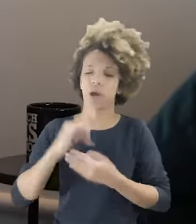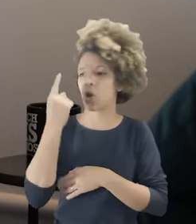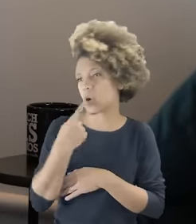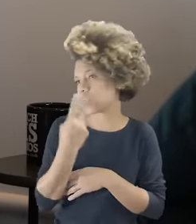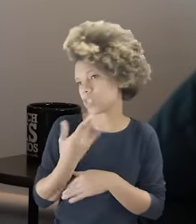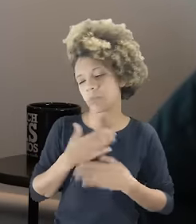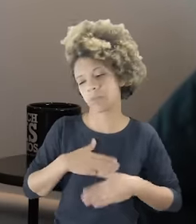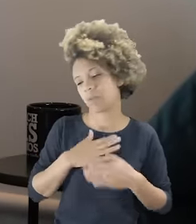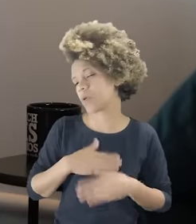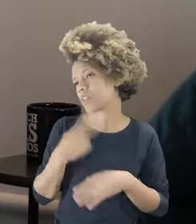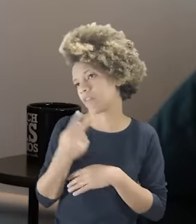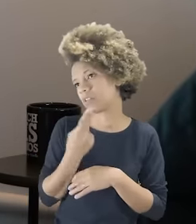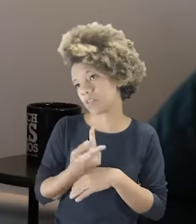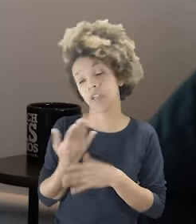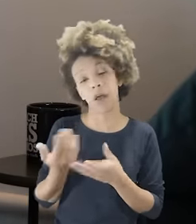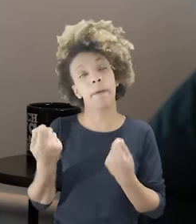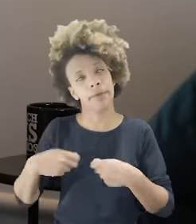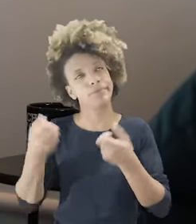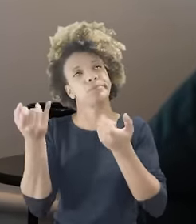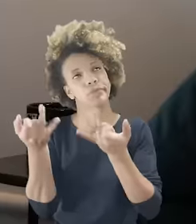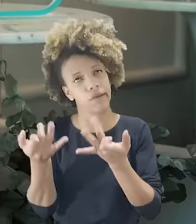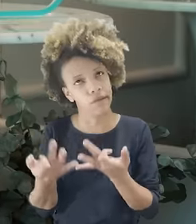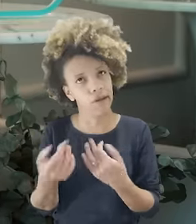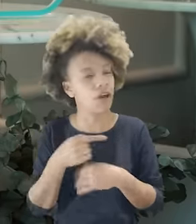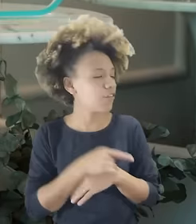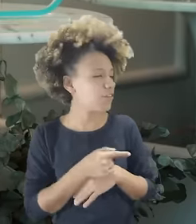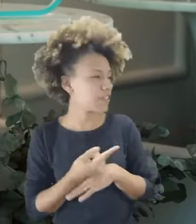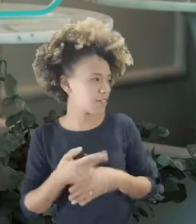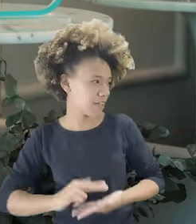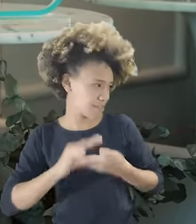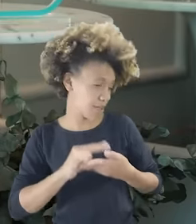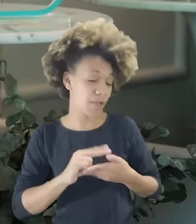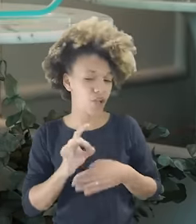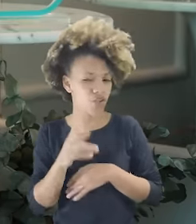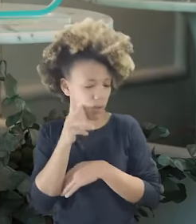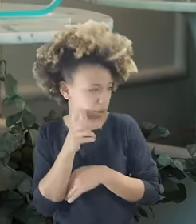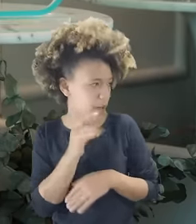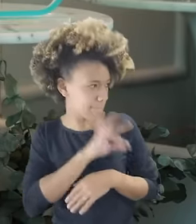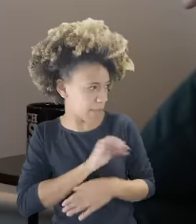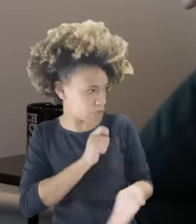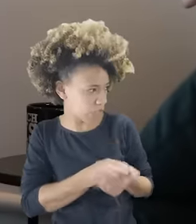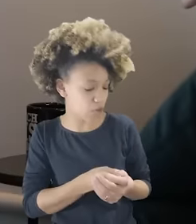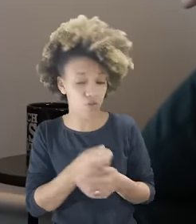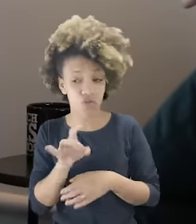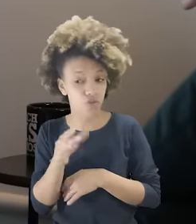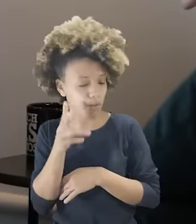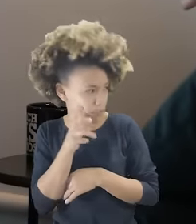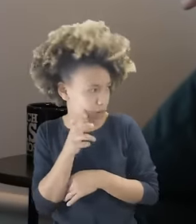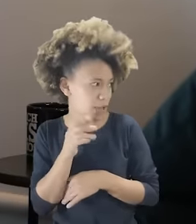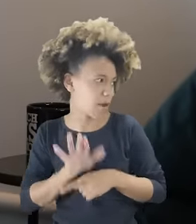e horas de boa falando Ah não aí tem que explicar Vocês recebem no caso para ouvir não para ajudar